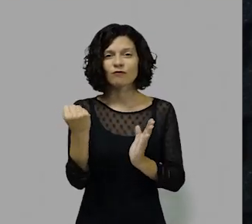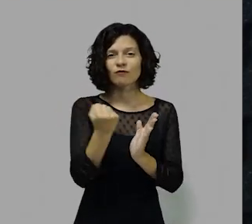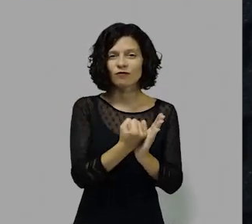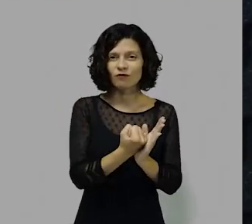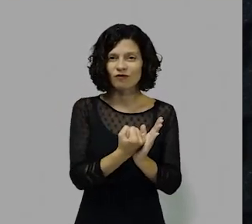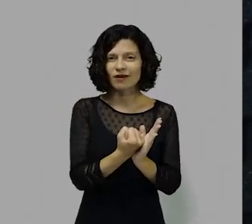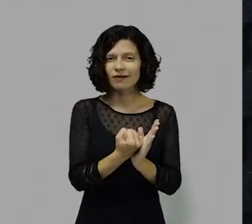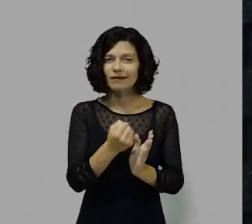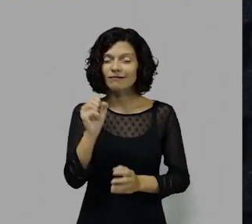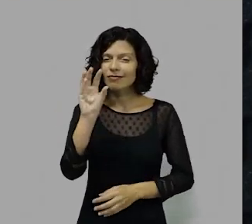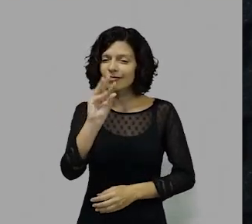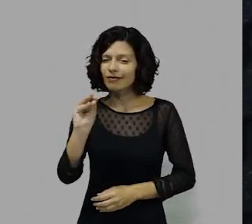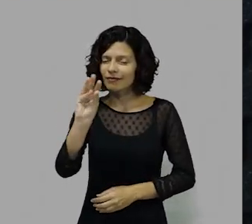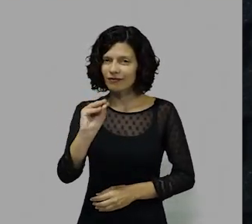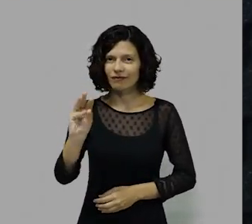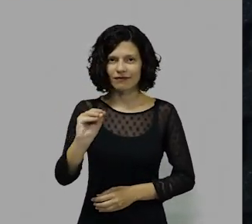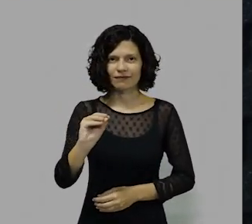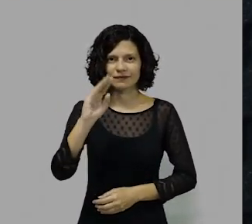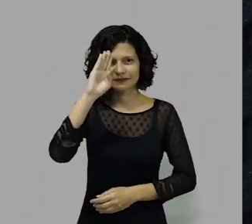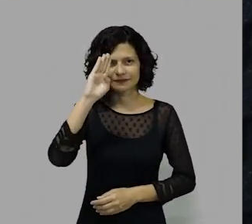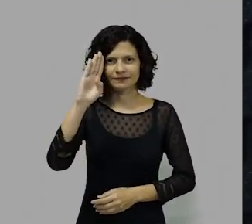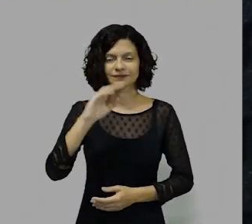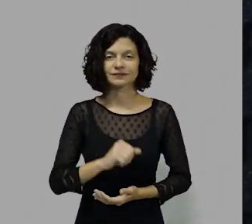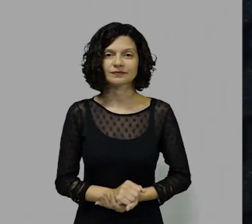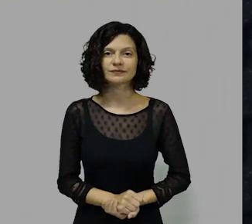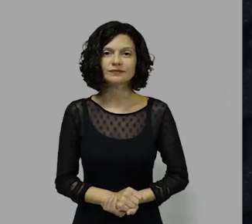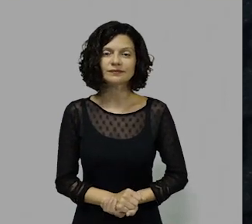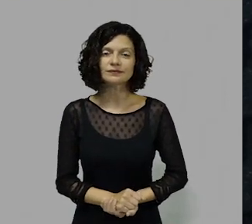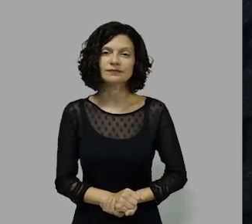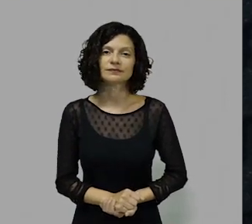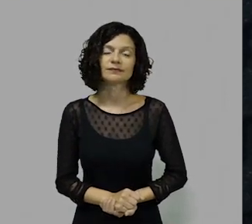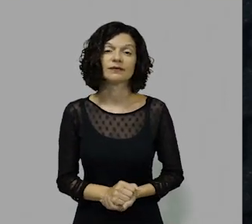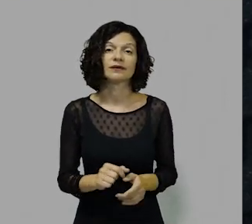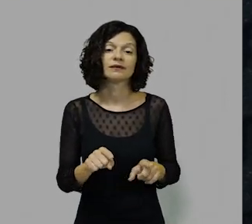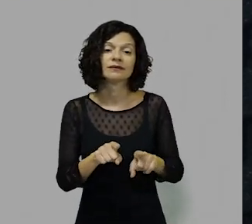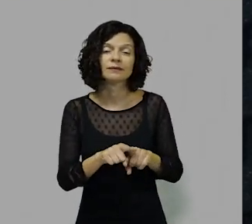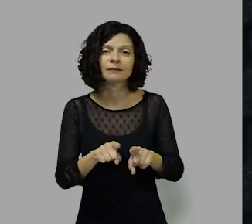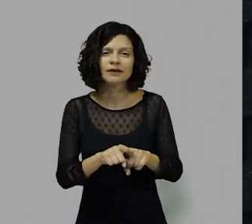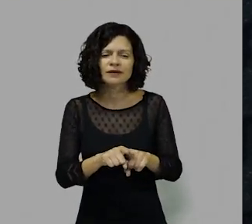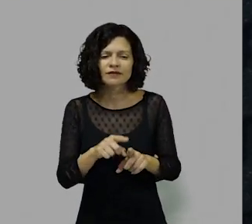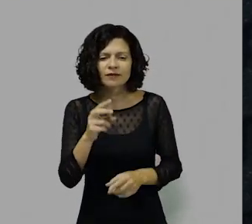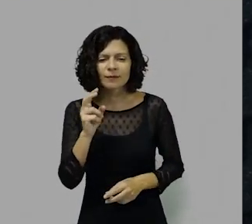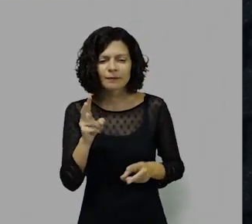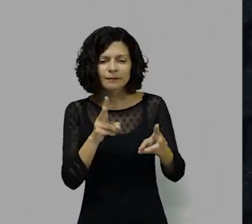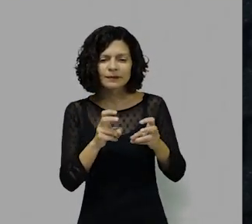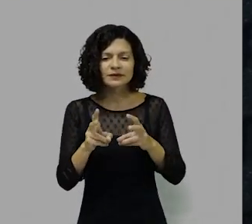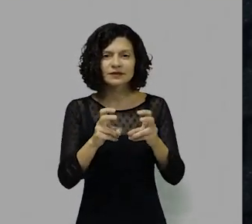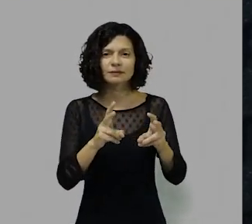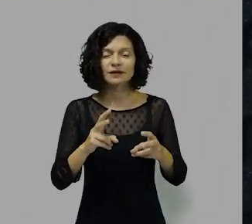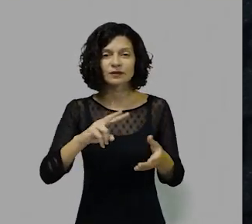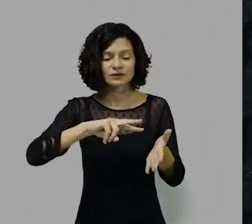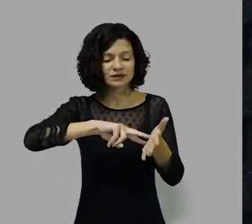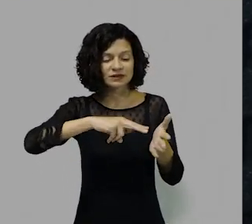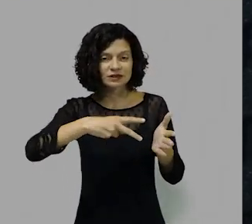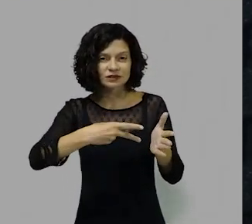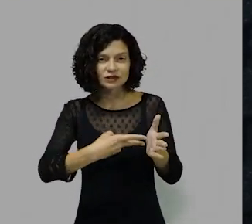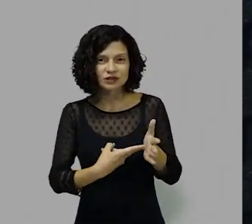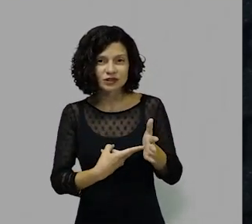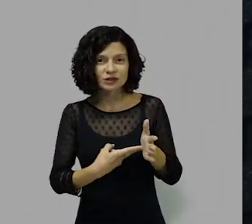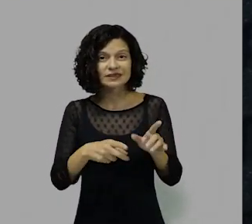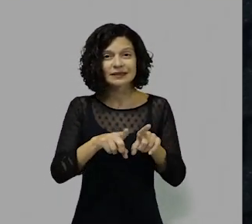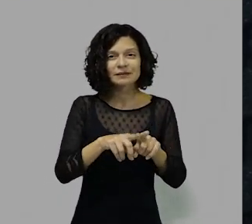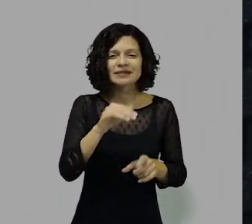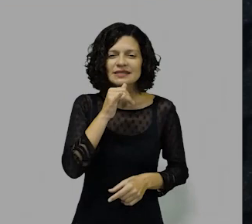da fala. Vamos ver os express meanings, então sentidos que podem ser expressos e